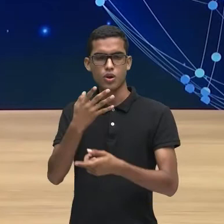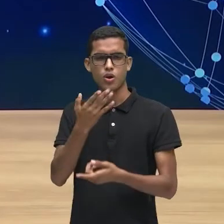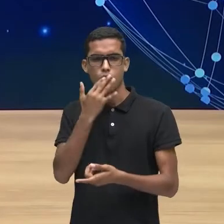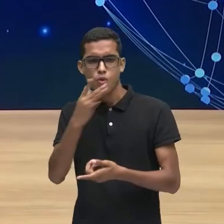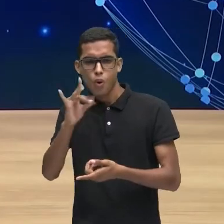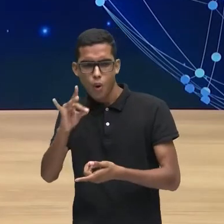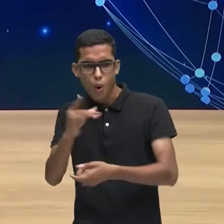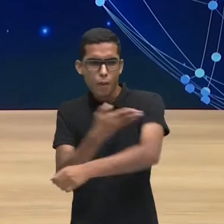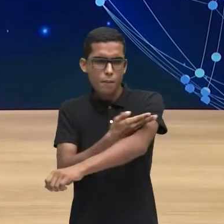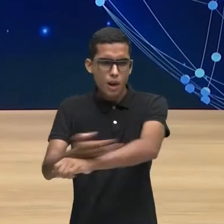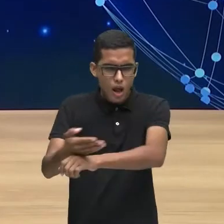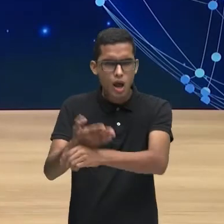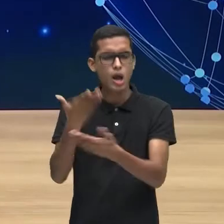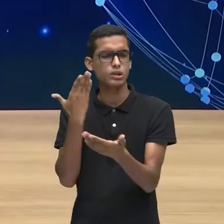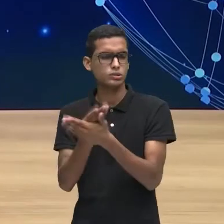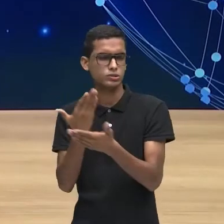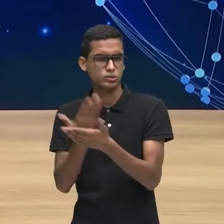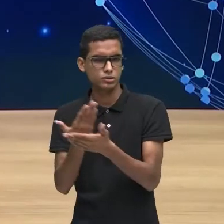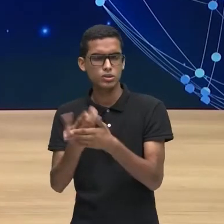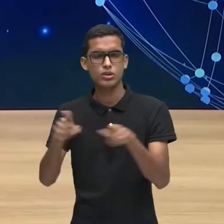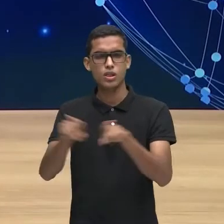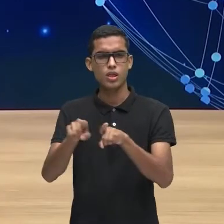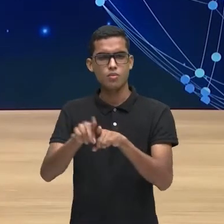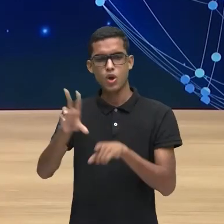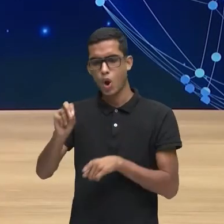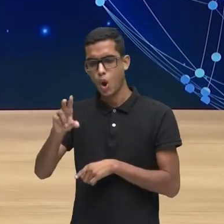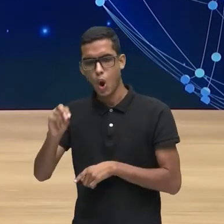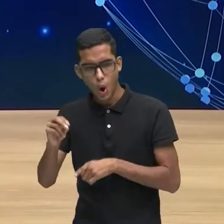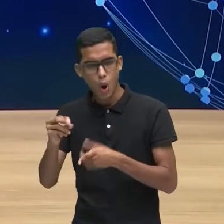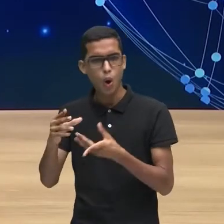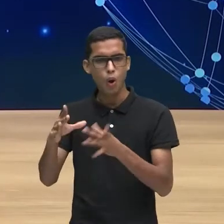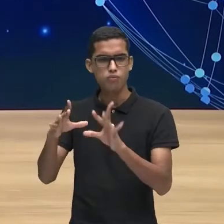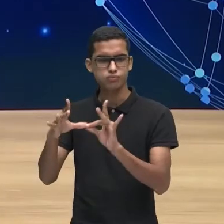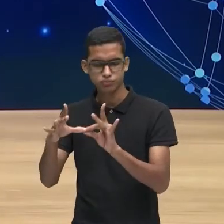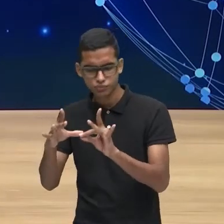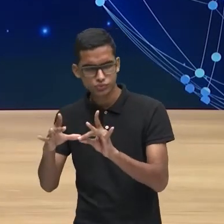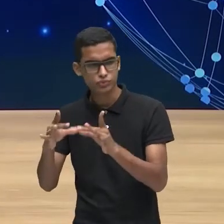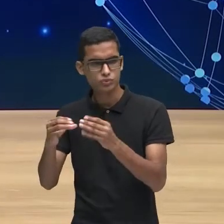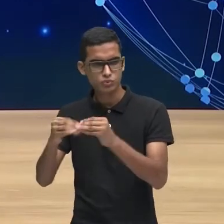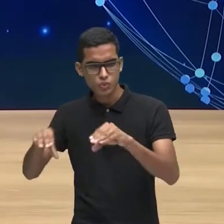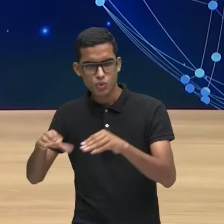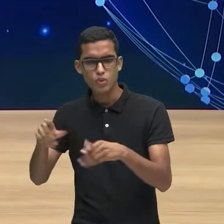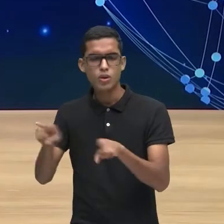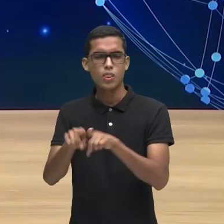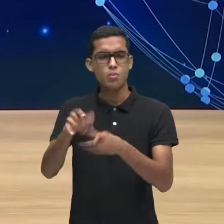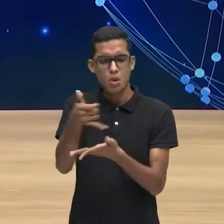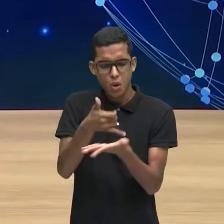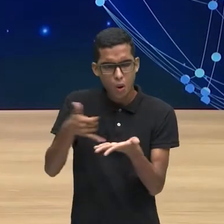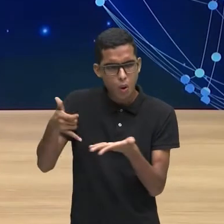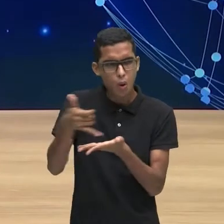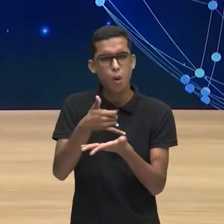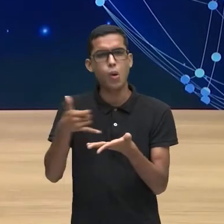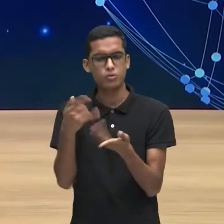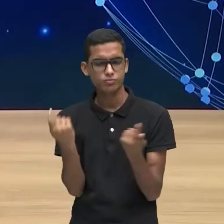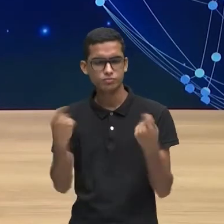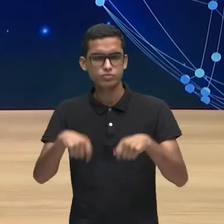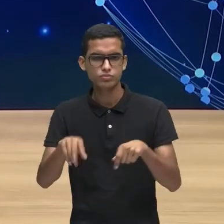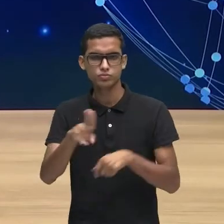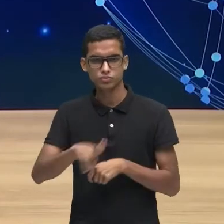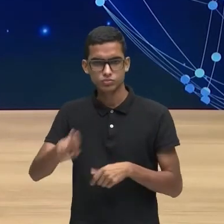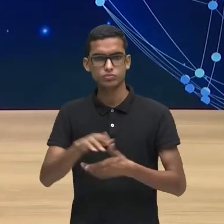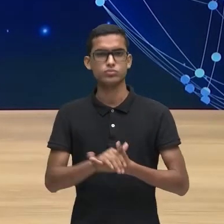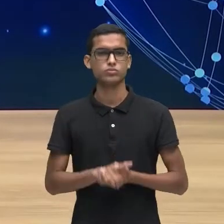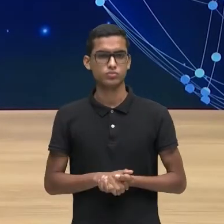além da gema do ovo, da clara e também do óleo. Então, a partir desses elementos do pigmento,